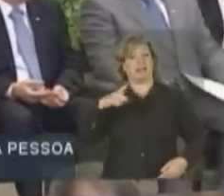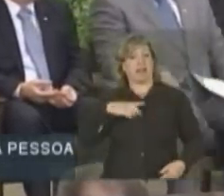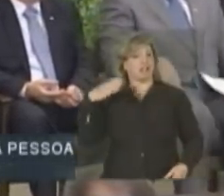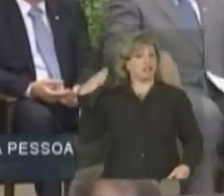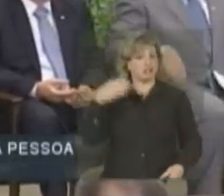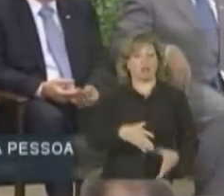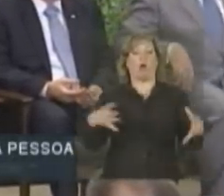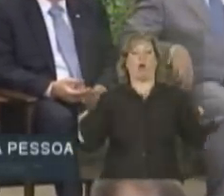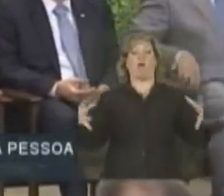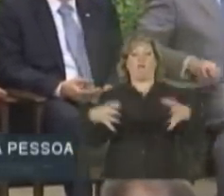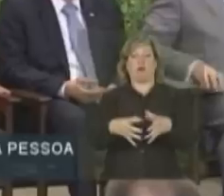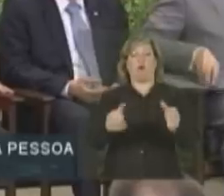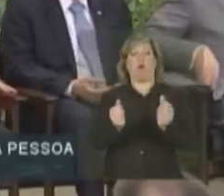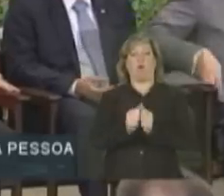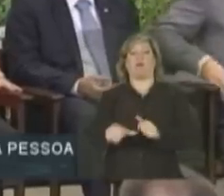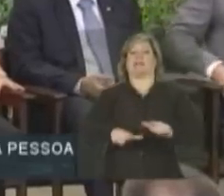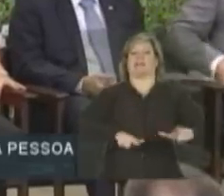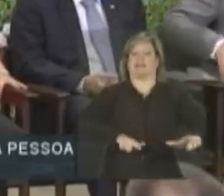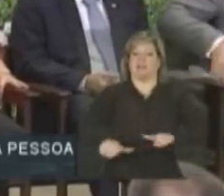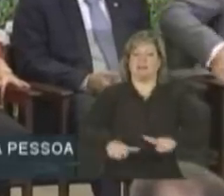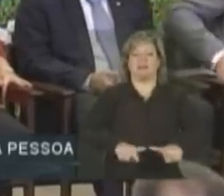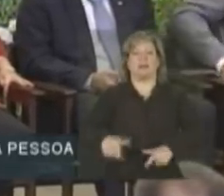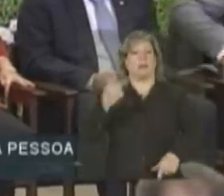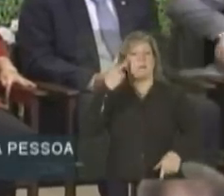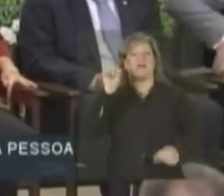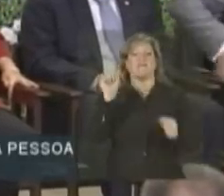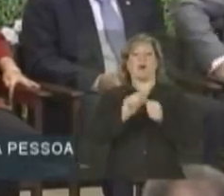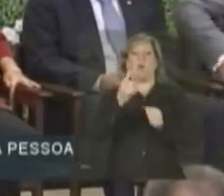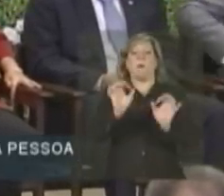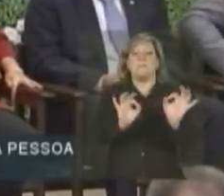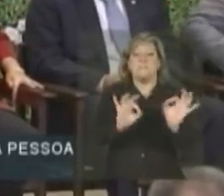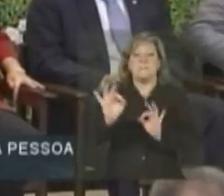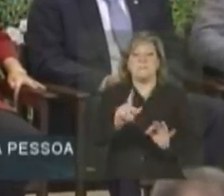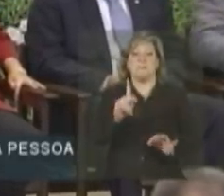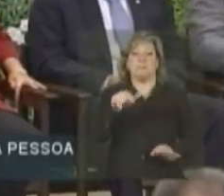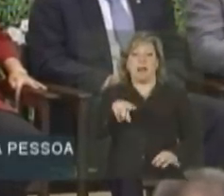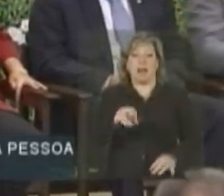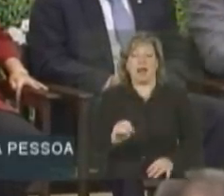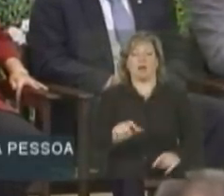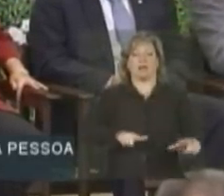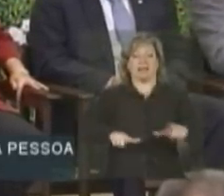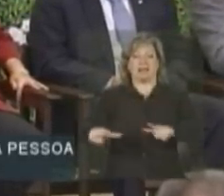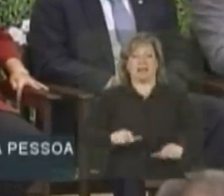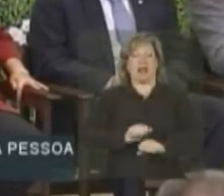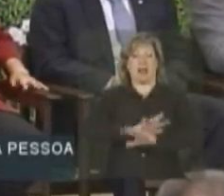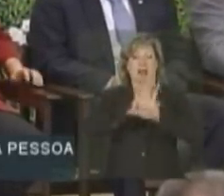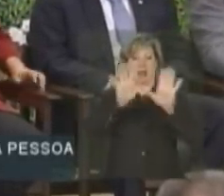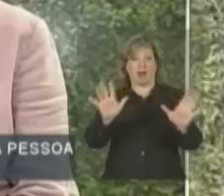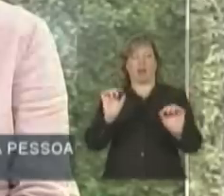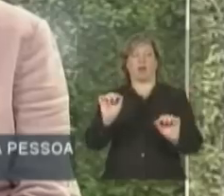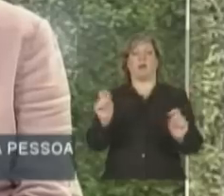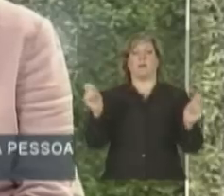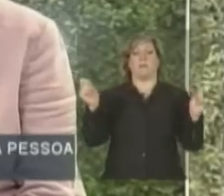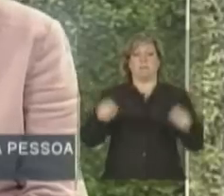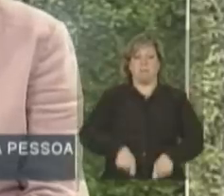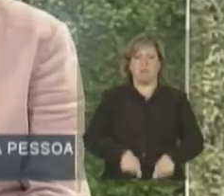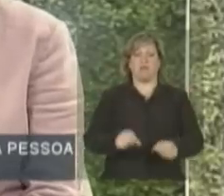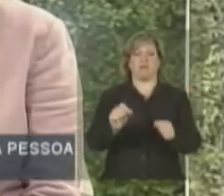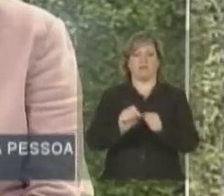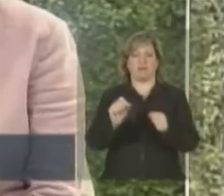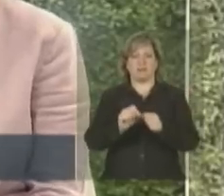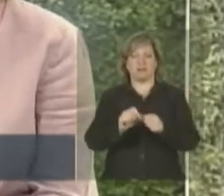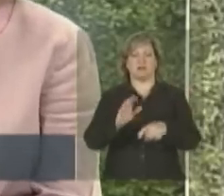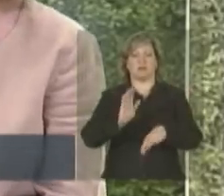presidenta, envolvidos na tarefa de produzirmos um plano de ações claras, capazes de serem mobilizadas